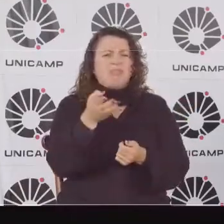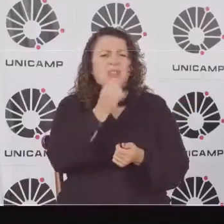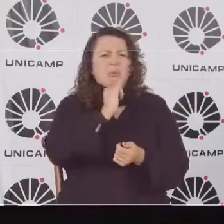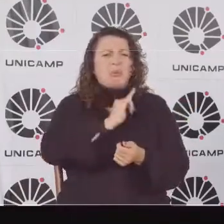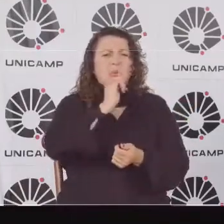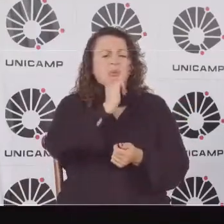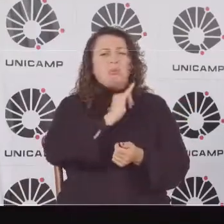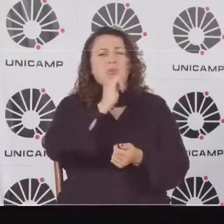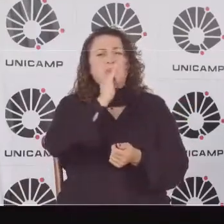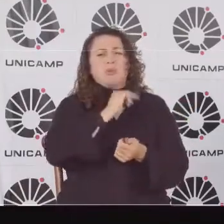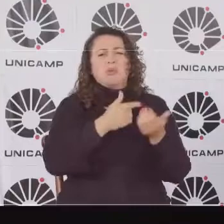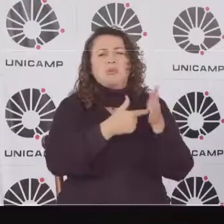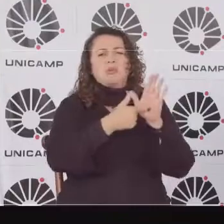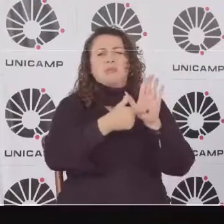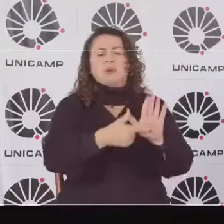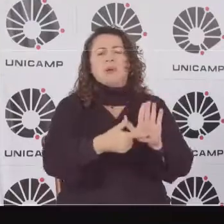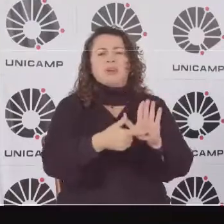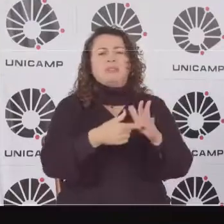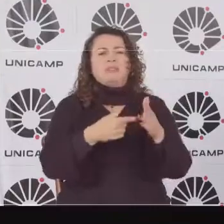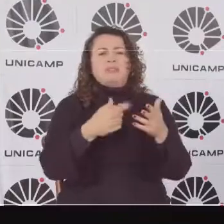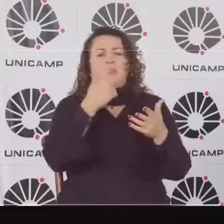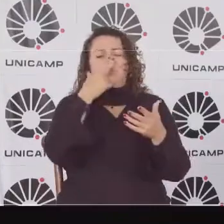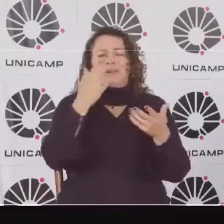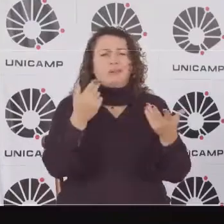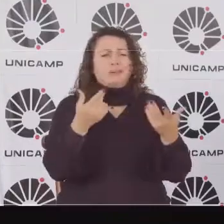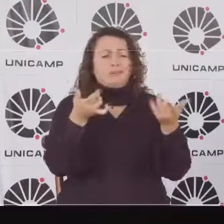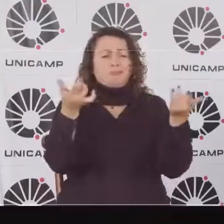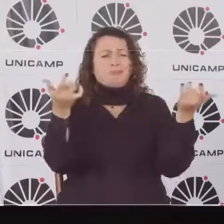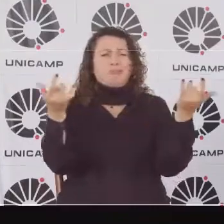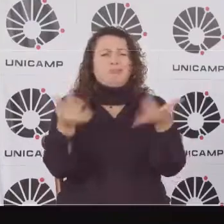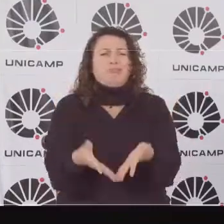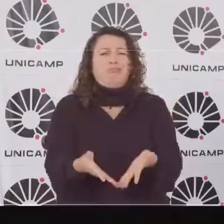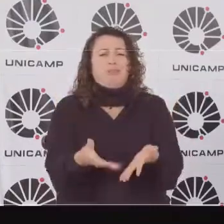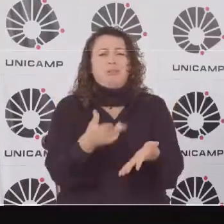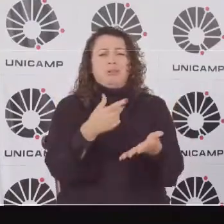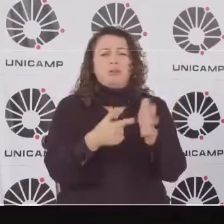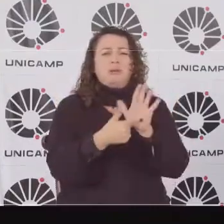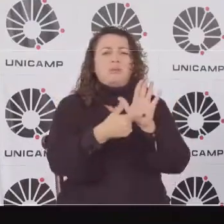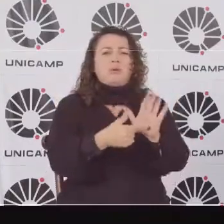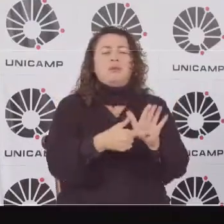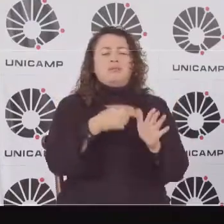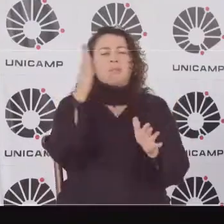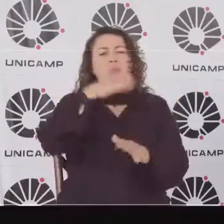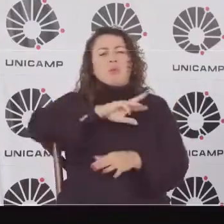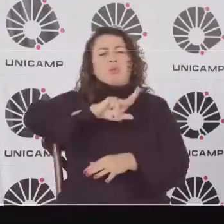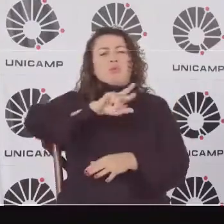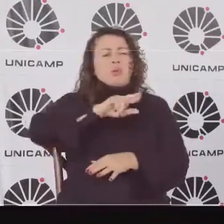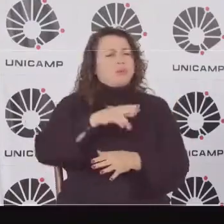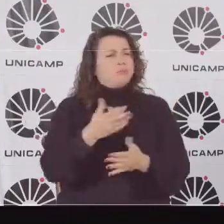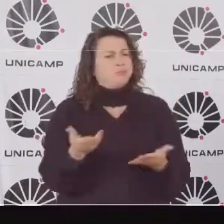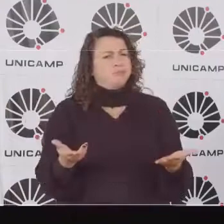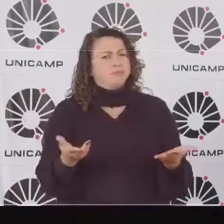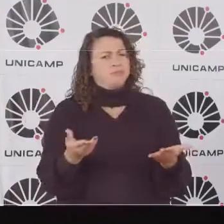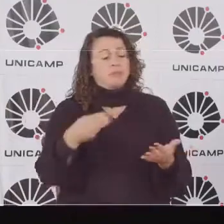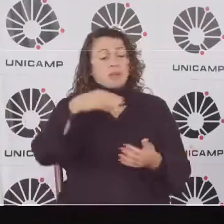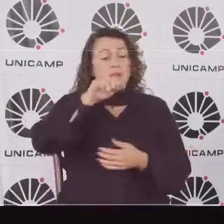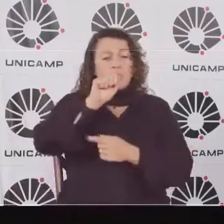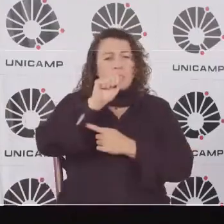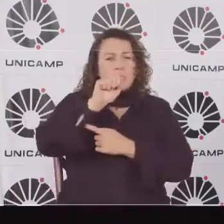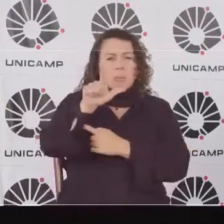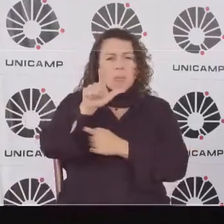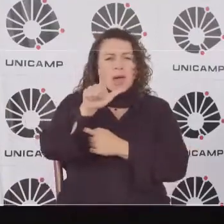bufonaria uma pantomina uma catástrofe disfarçada e mal menor o mal